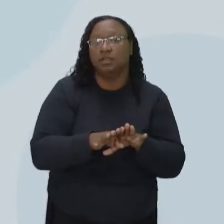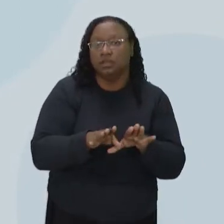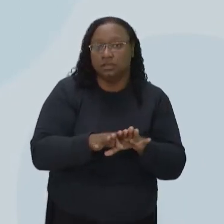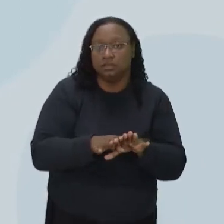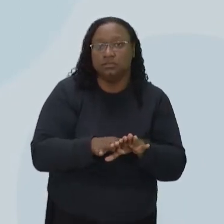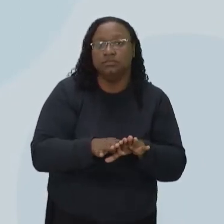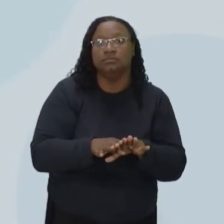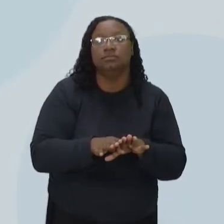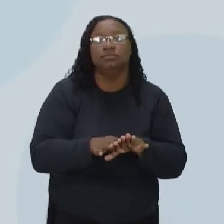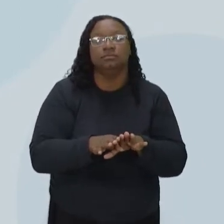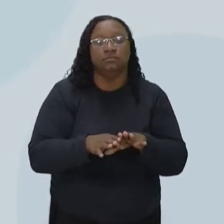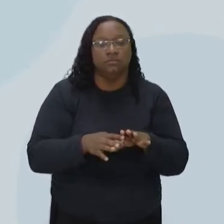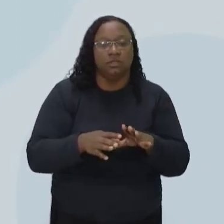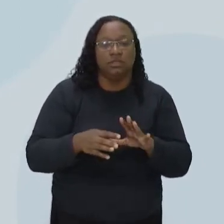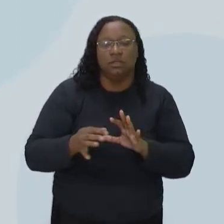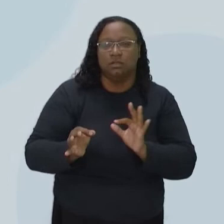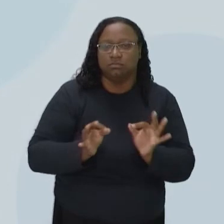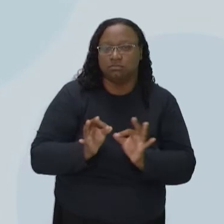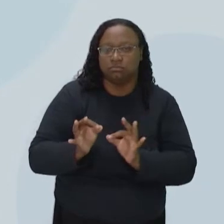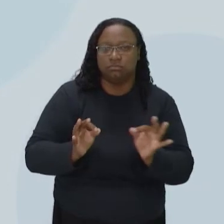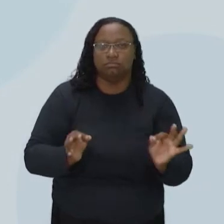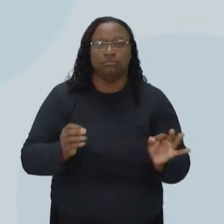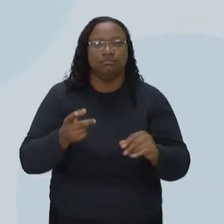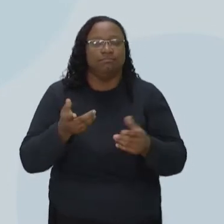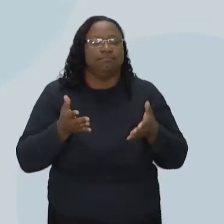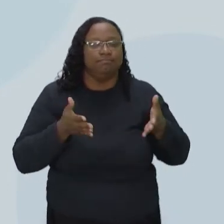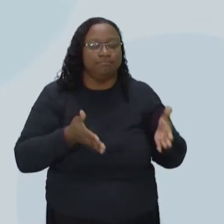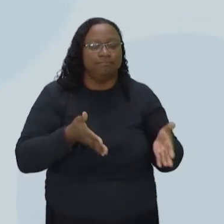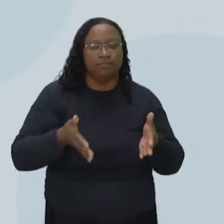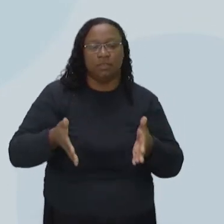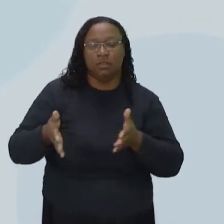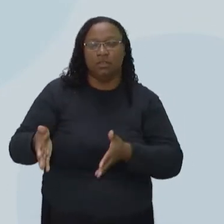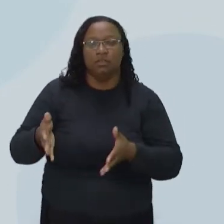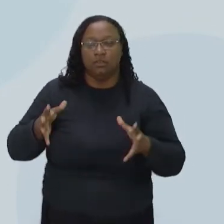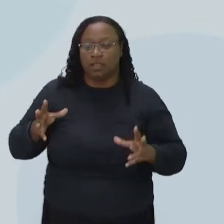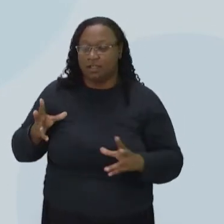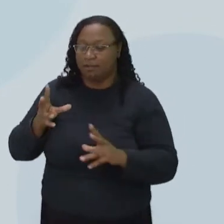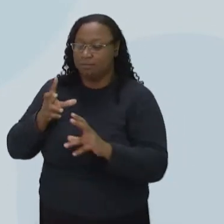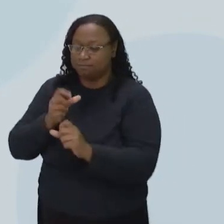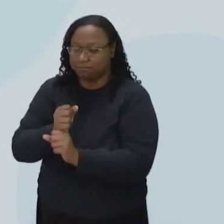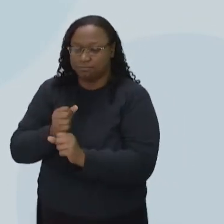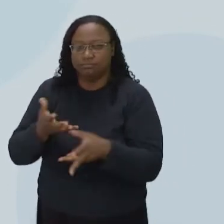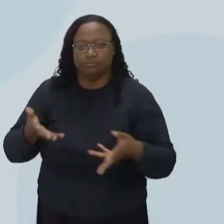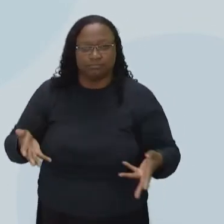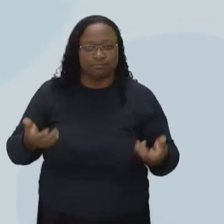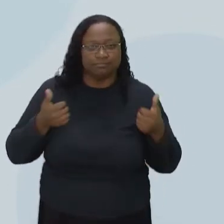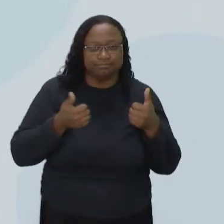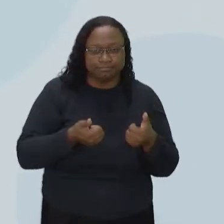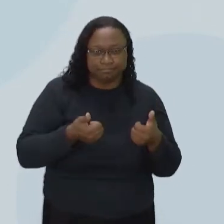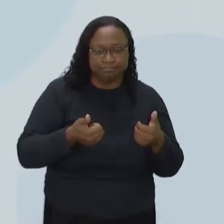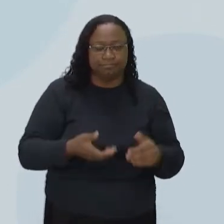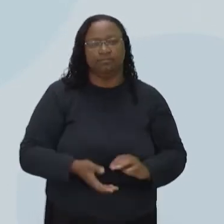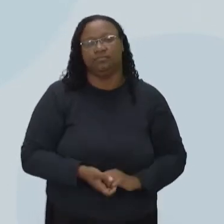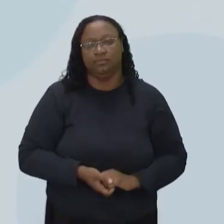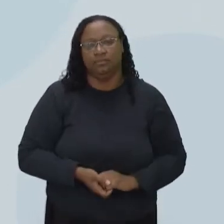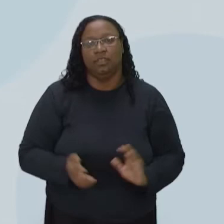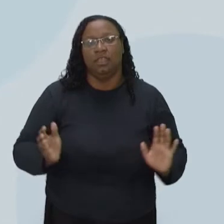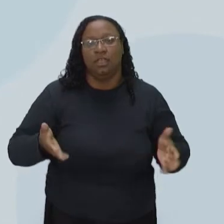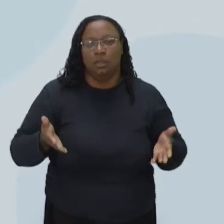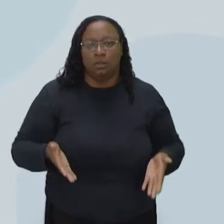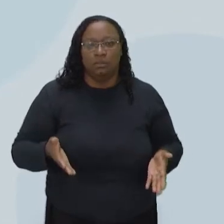a hora que eu fizer ali os cálculos, vai facilitar as minhas contas. Então, S agora então vai